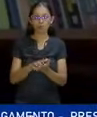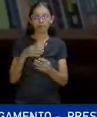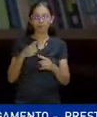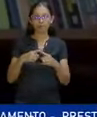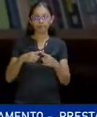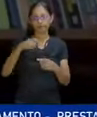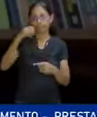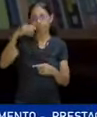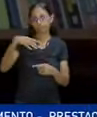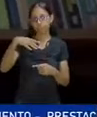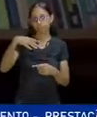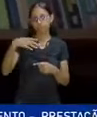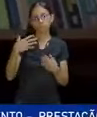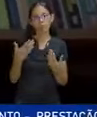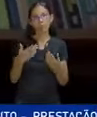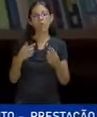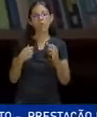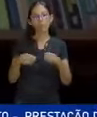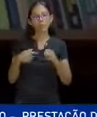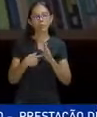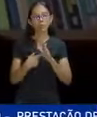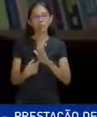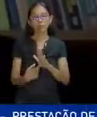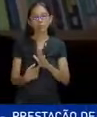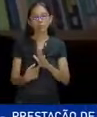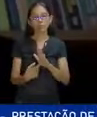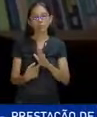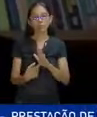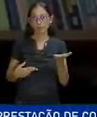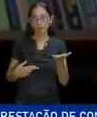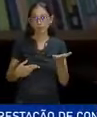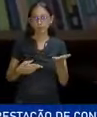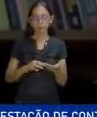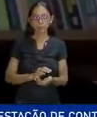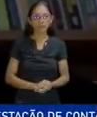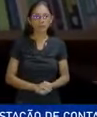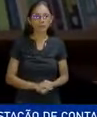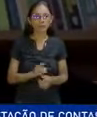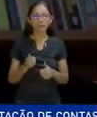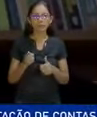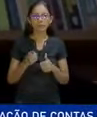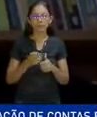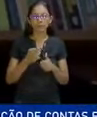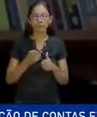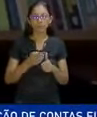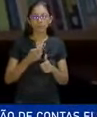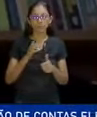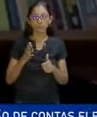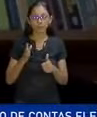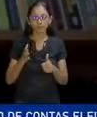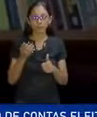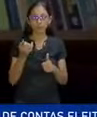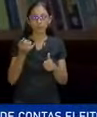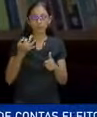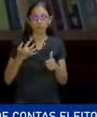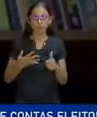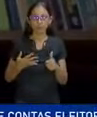teríamos que apresentar um relatório. Então, ponto que eu gostaria de submeter